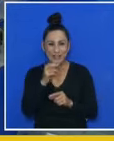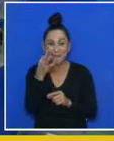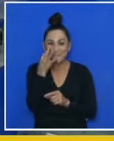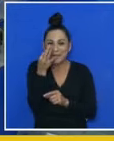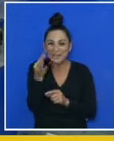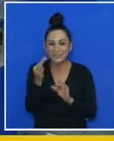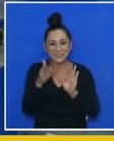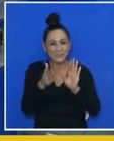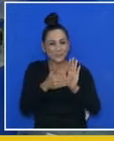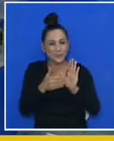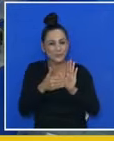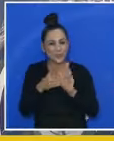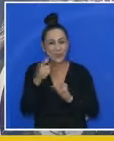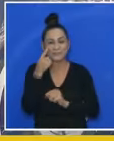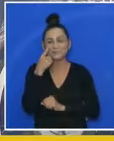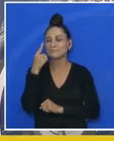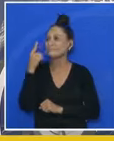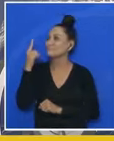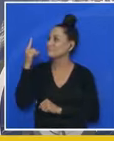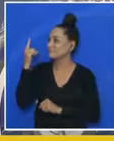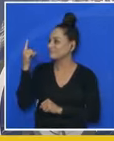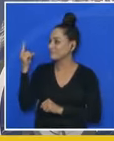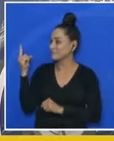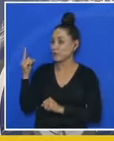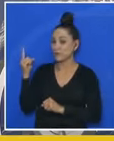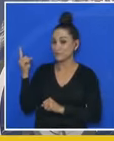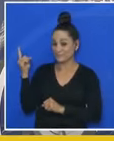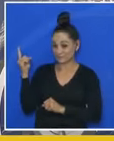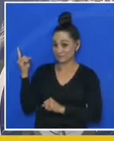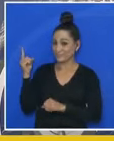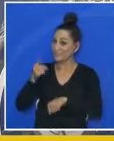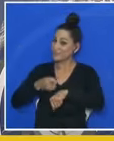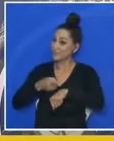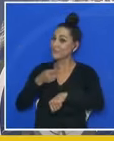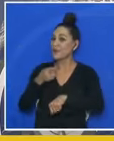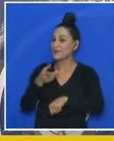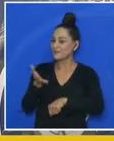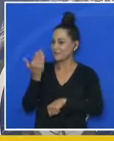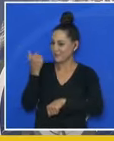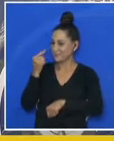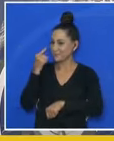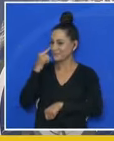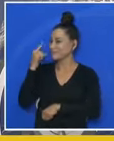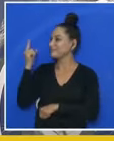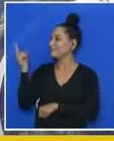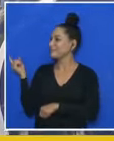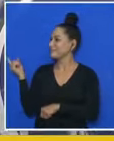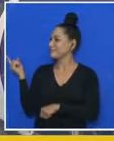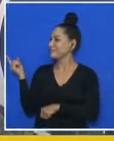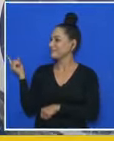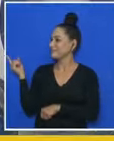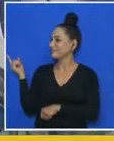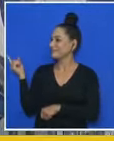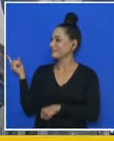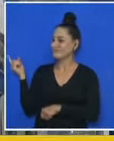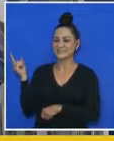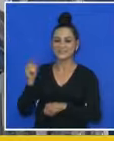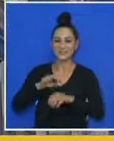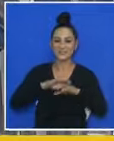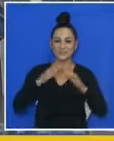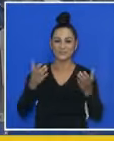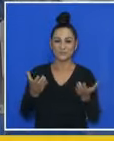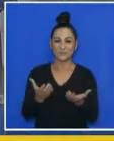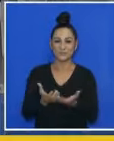Fique de olho na sua aposta. Bolas posicionadas. Globo ligado. Chegou a hora. Valendo.